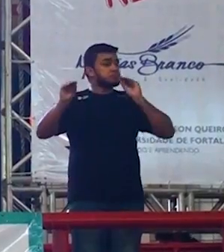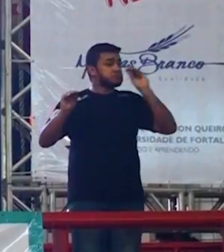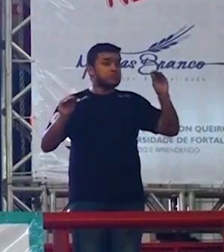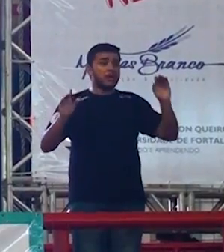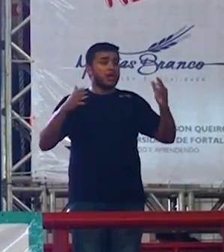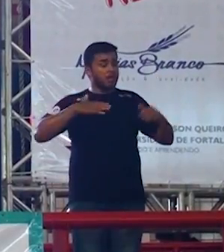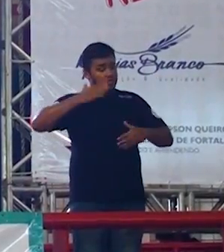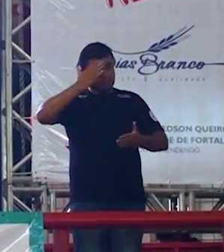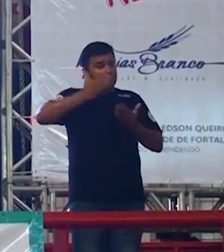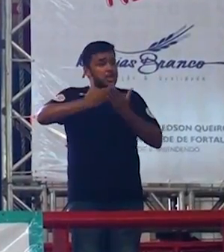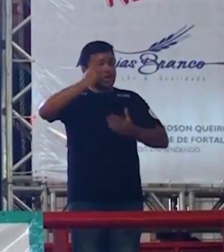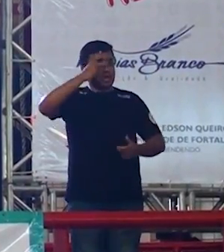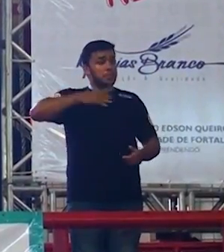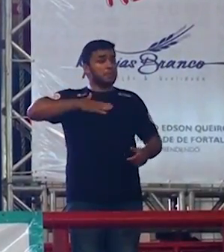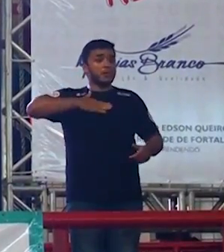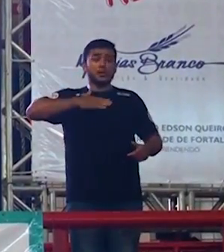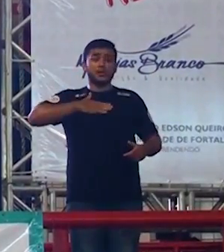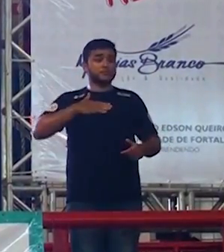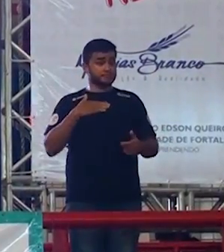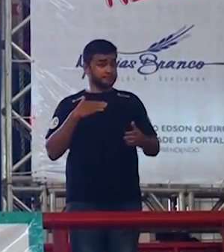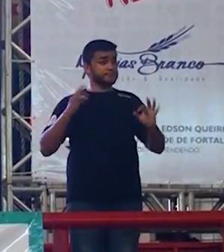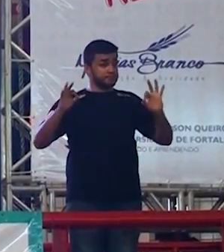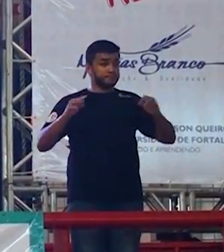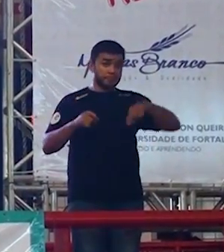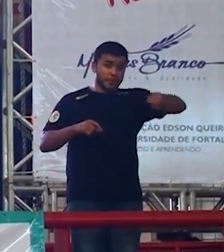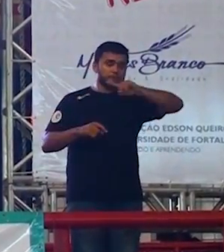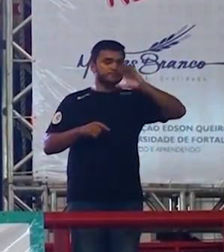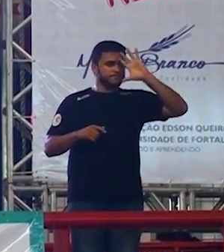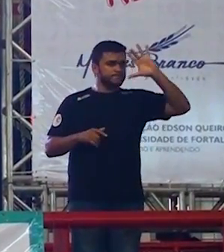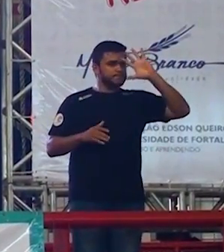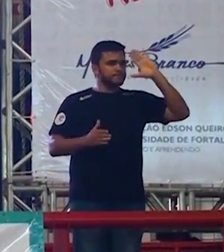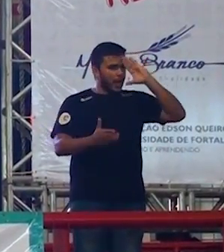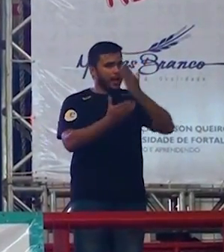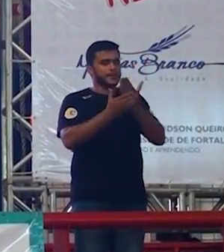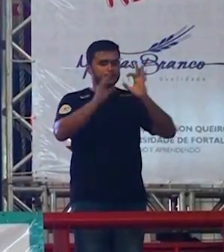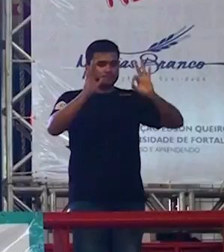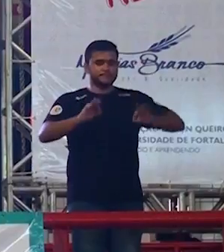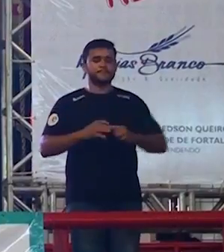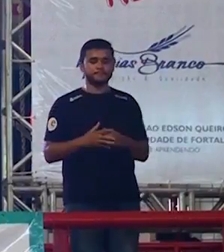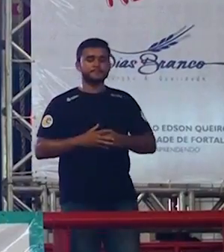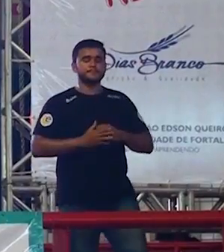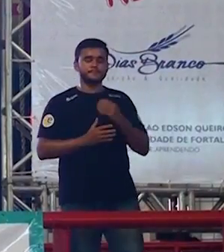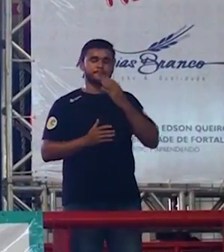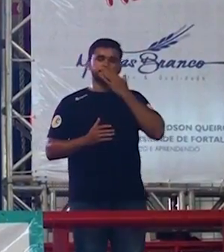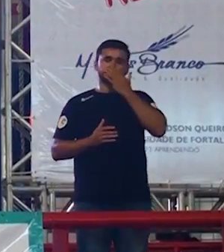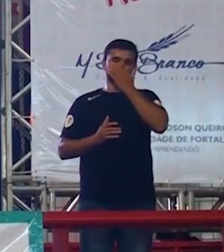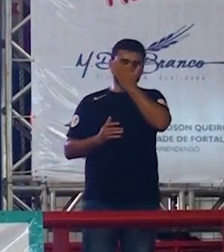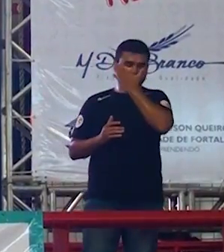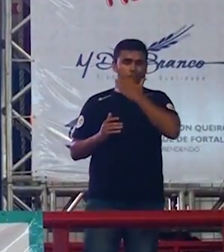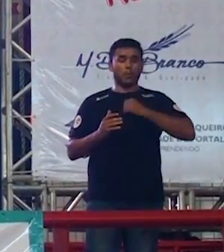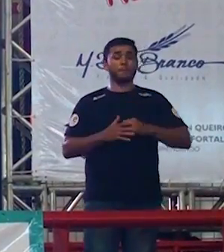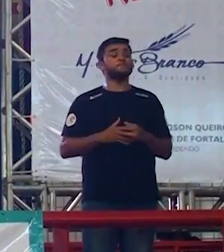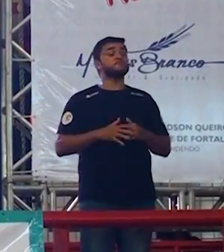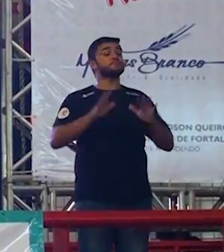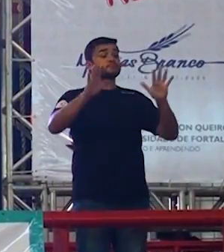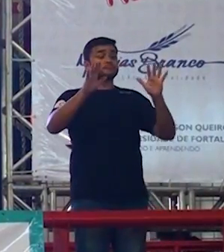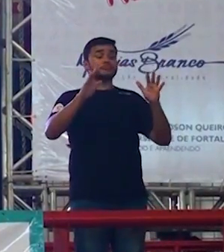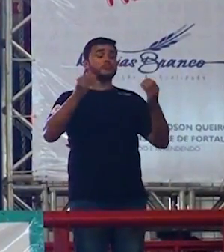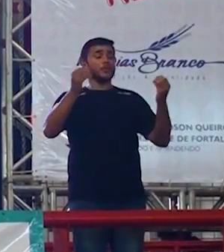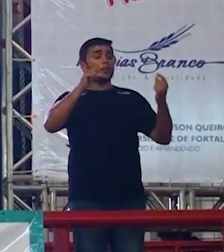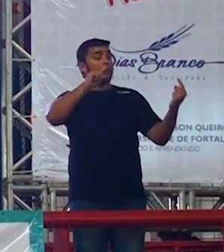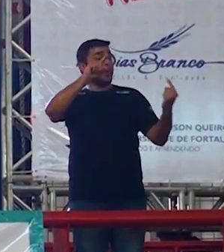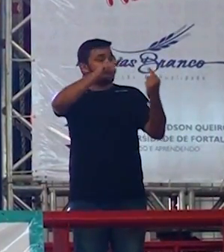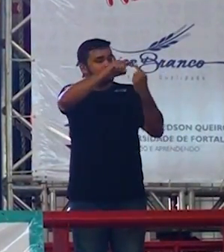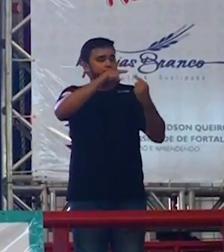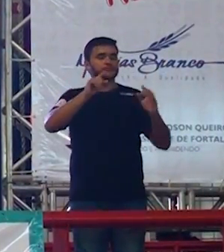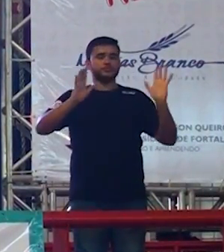isso que eu estou aqui. Então acredite na beleza dos seus sonhos. Além dos objetivos e metas, segundo ponto que eu coloco aí para